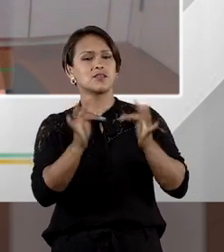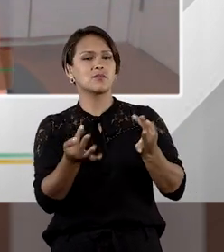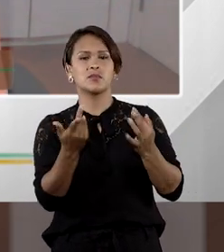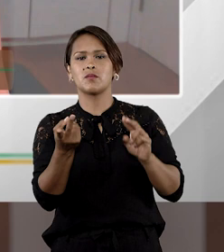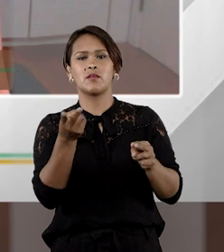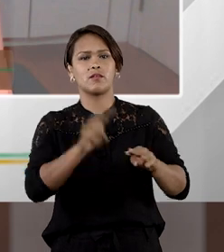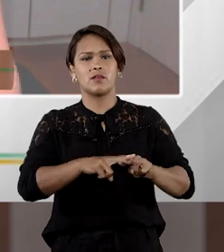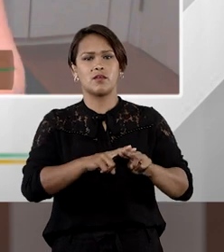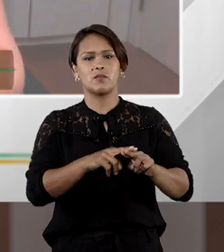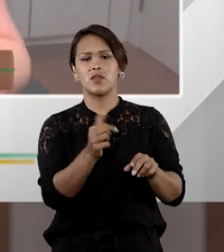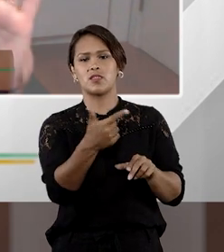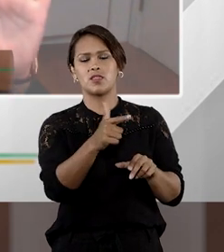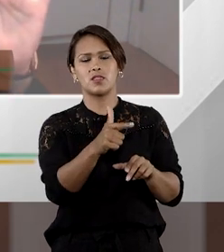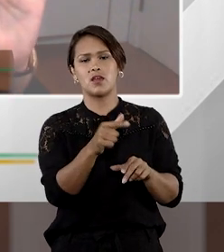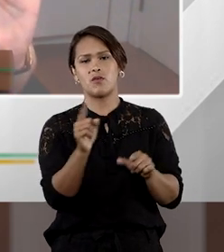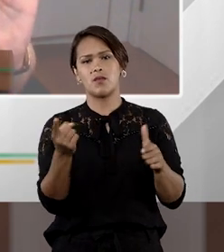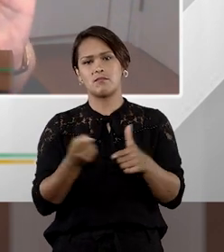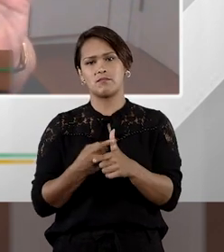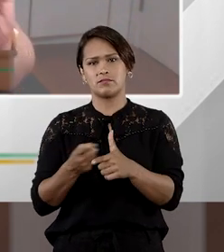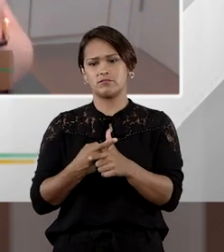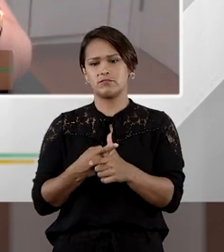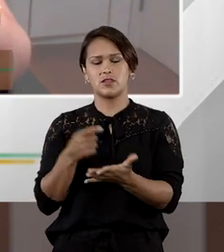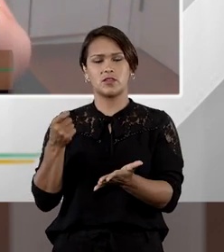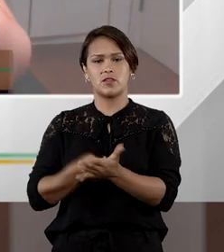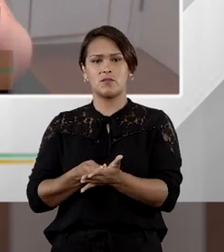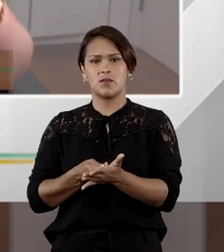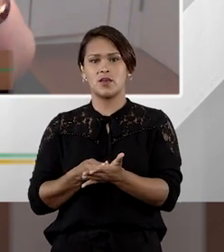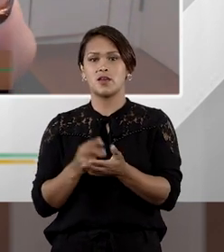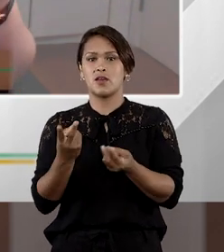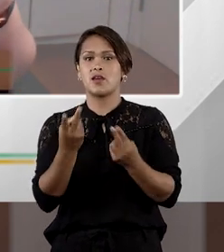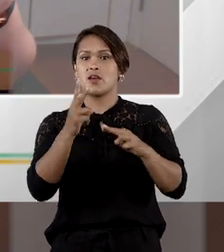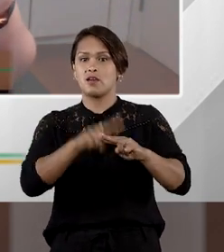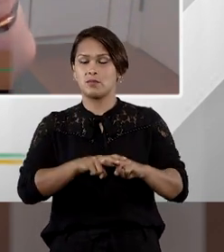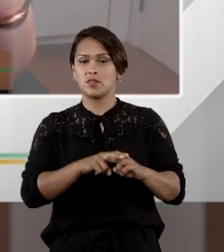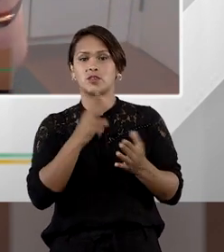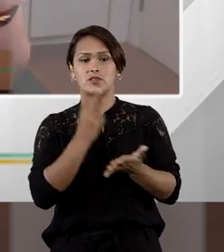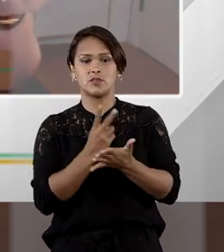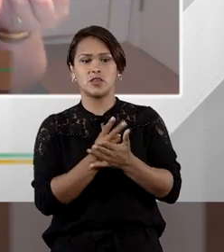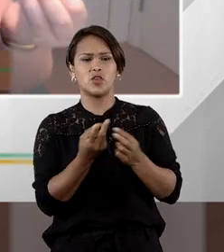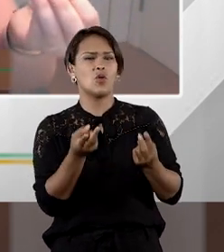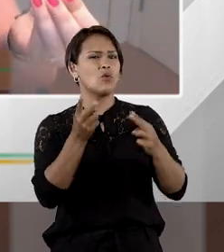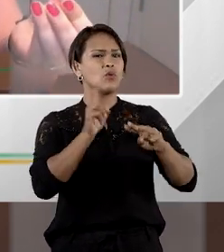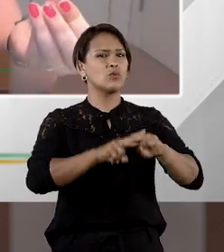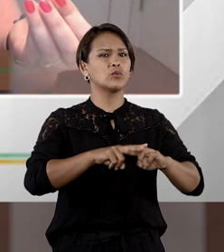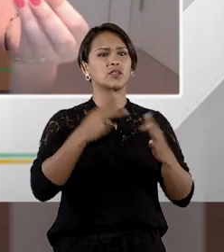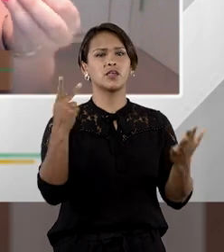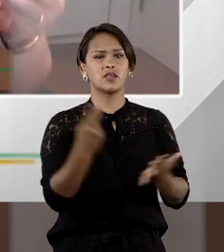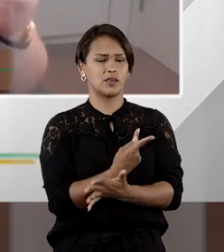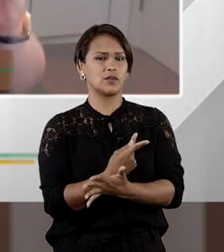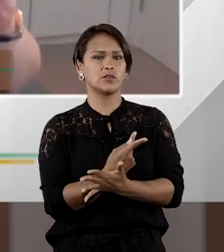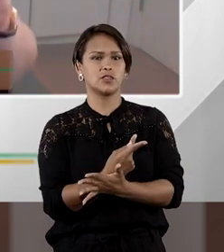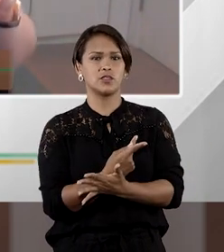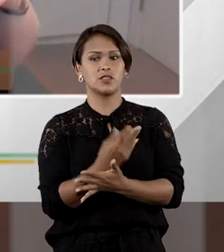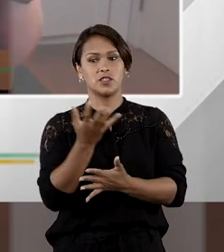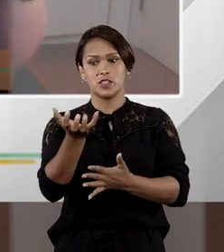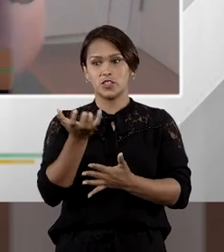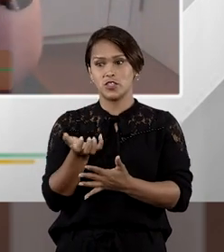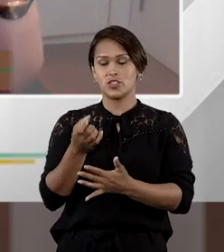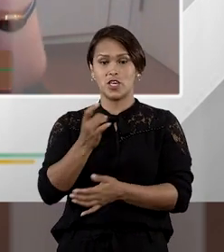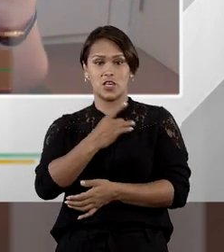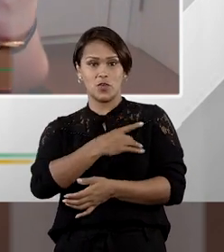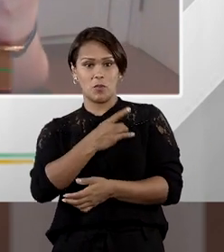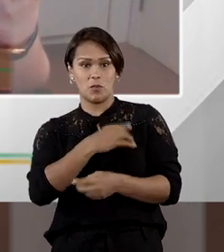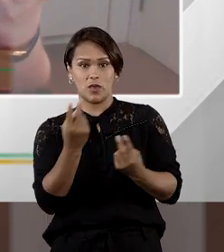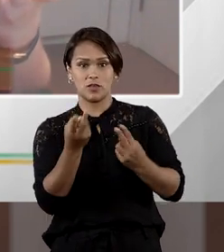simplesmente ficar preso não é suficiente para pagar a dívida. A prisão, a gente sempre diz, a gente não quer que seja preso de verdade, a gente quer que o medo